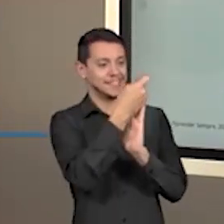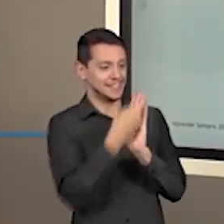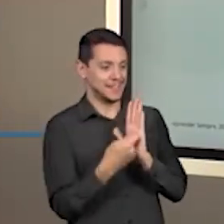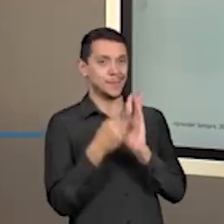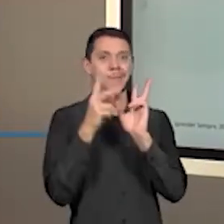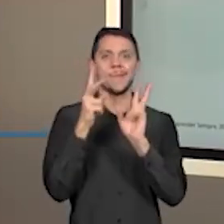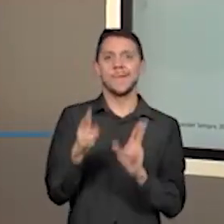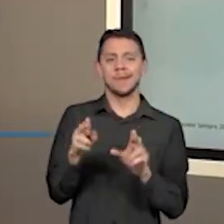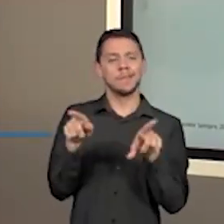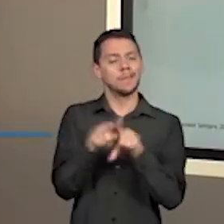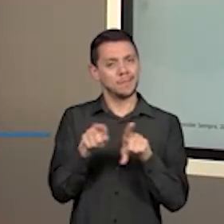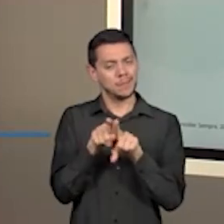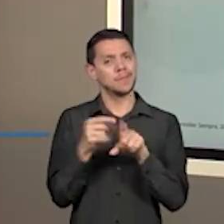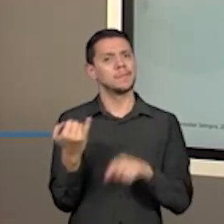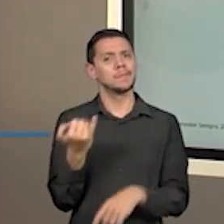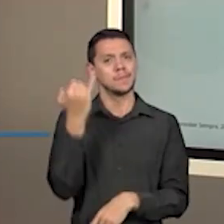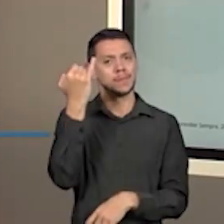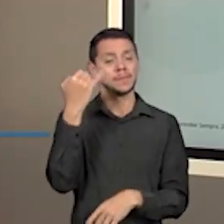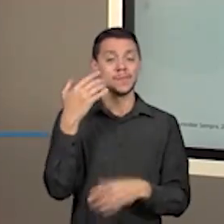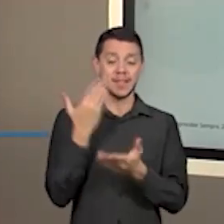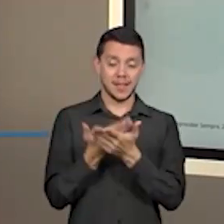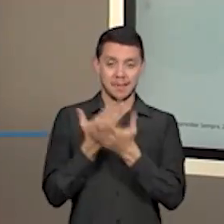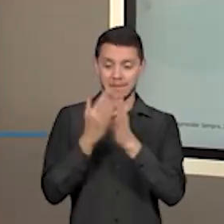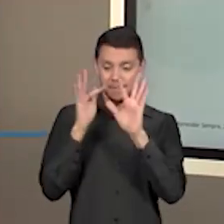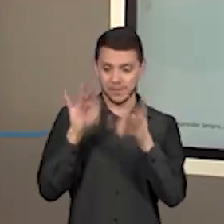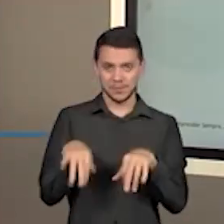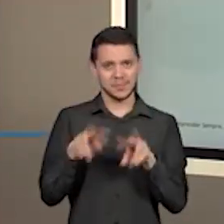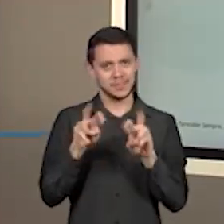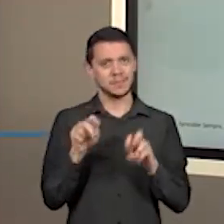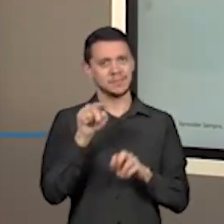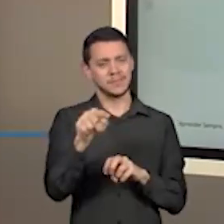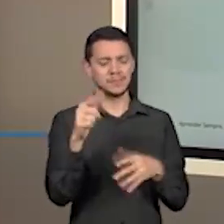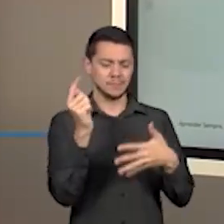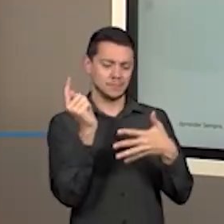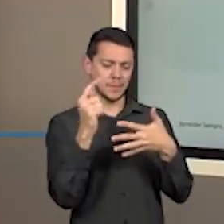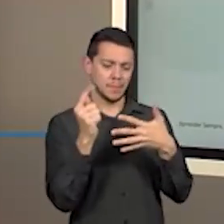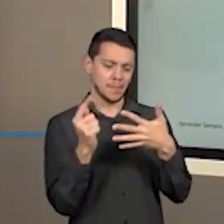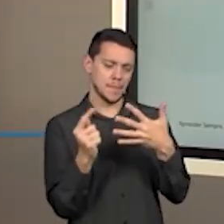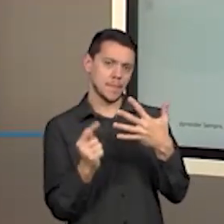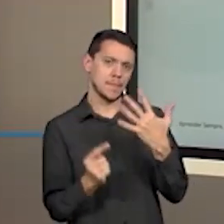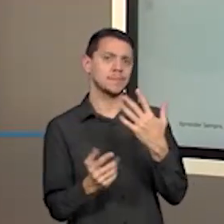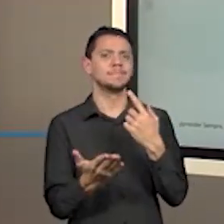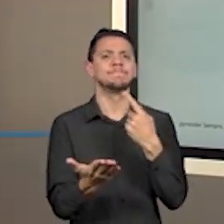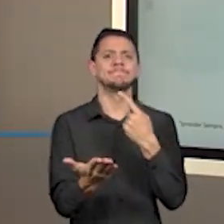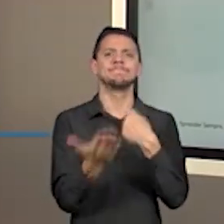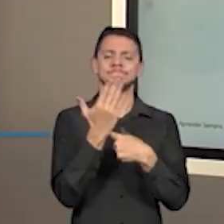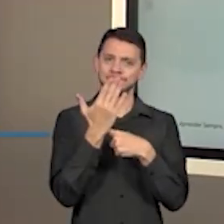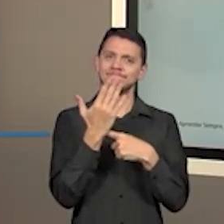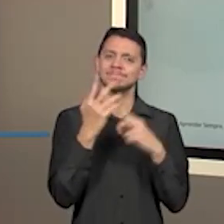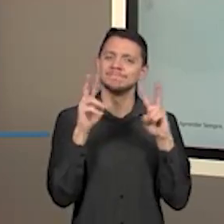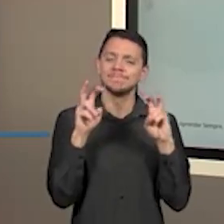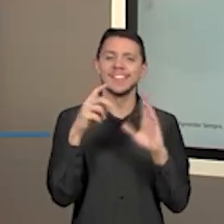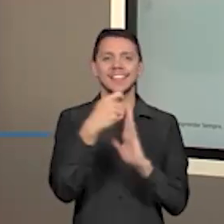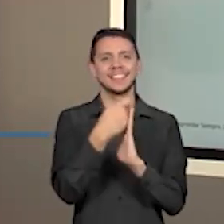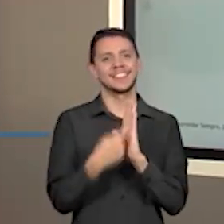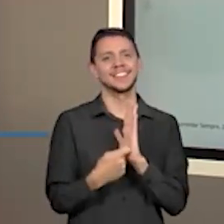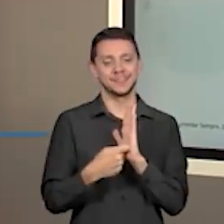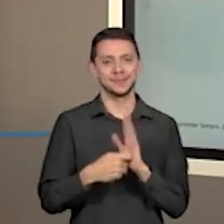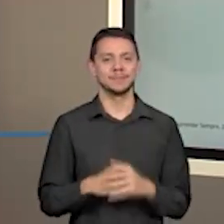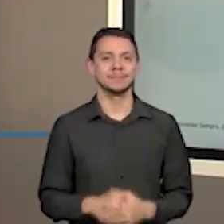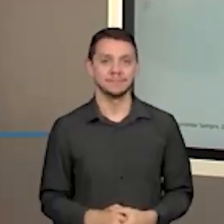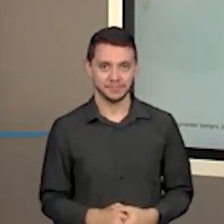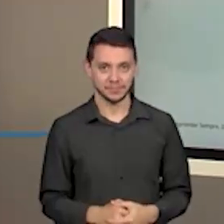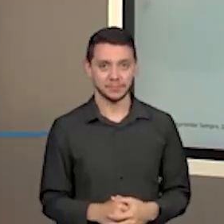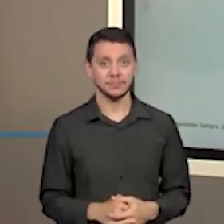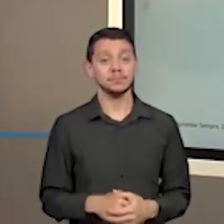texto. Finalizamos a aula com essa reflexão, que todos esses elementos são texto. Agora, eu quero